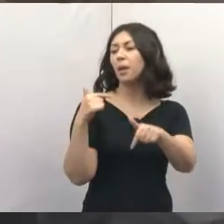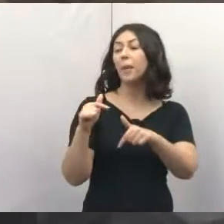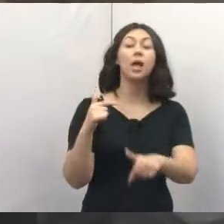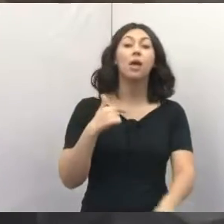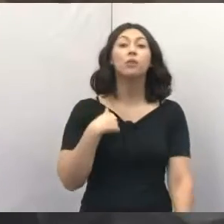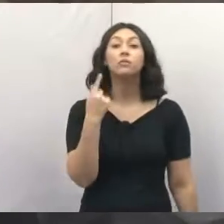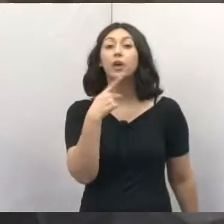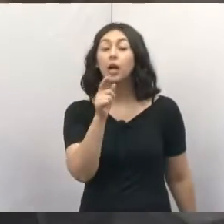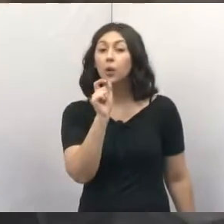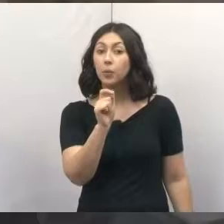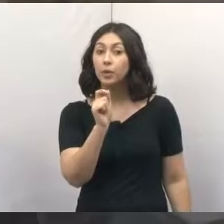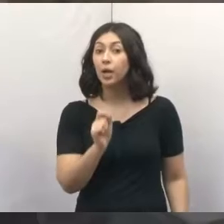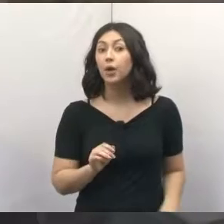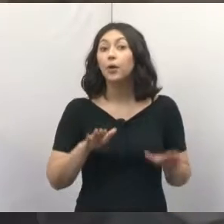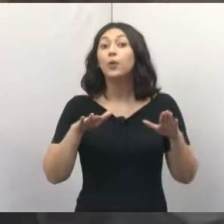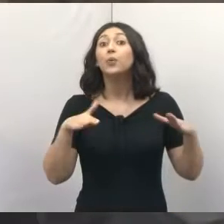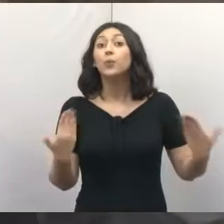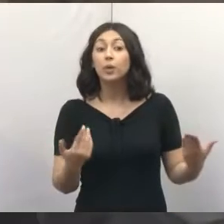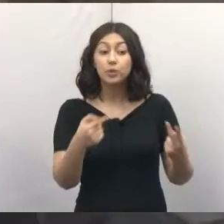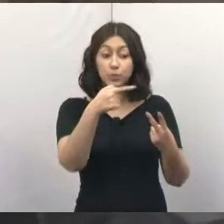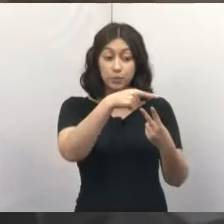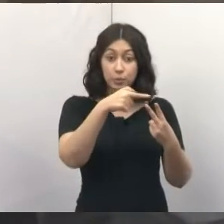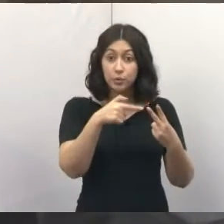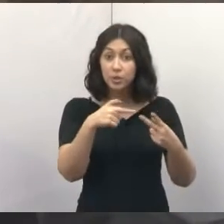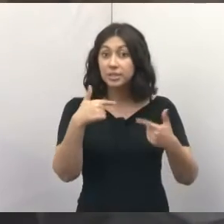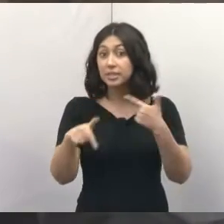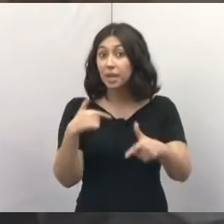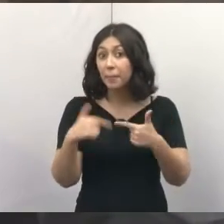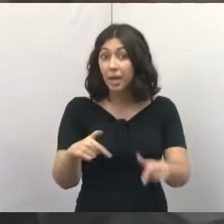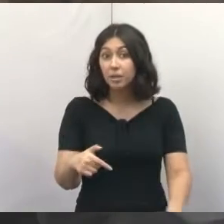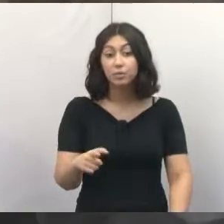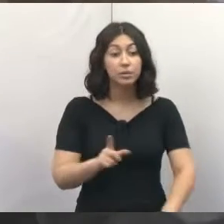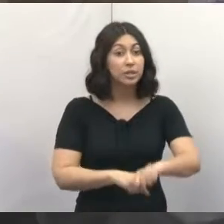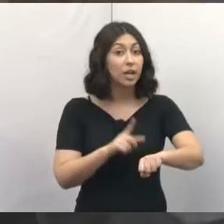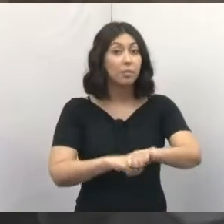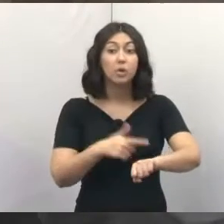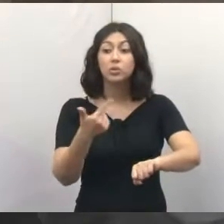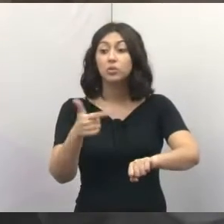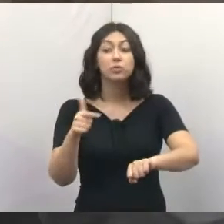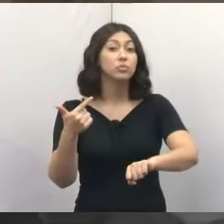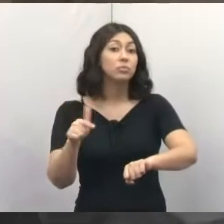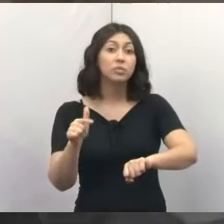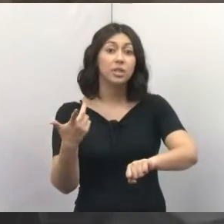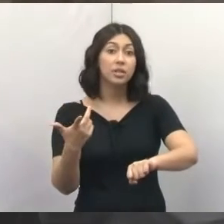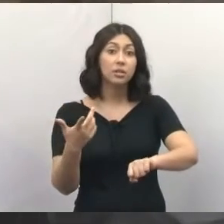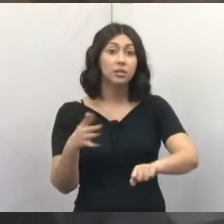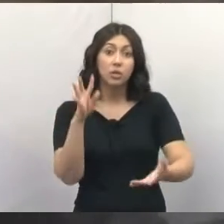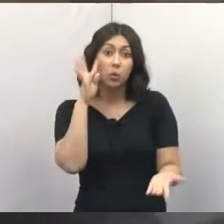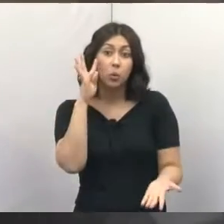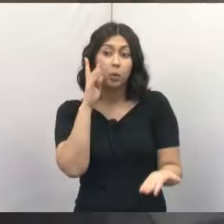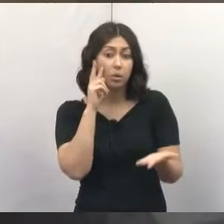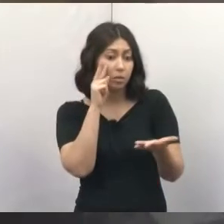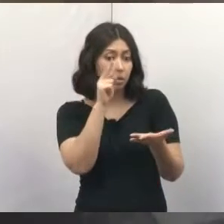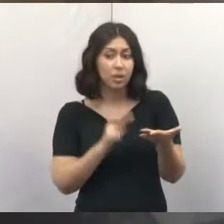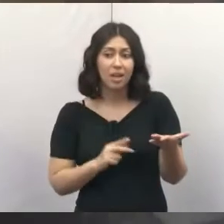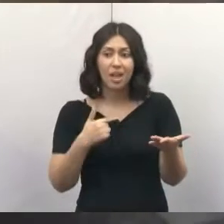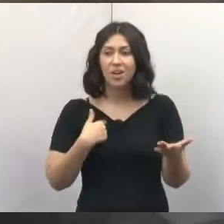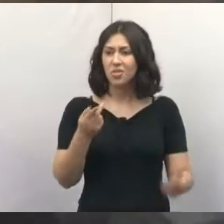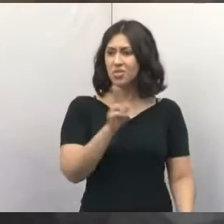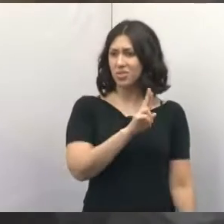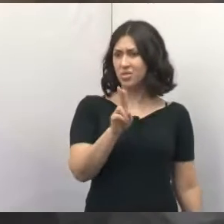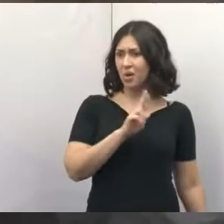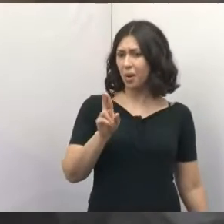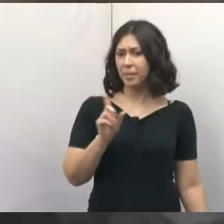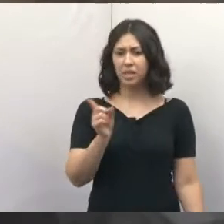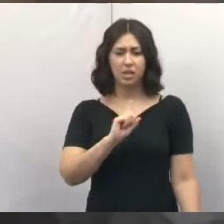que quando tem 2 empregos, não tem tempo de ler o projeto, só vai ler na quarta-feira. Isso eu falei, mas não falei nome de